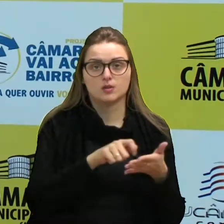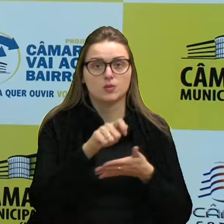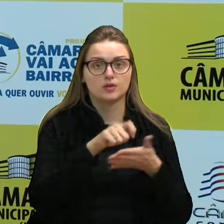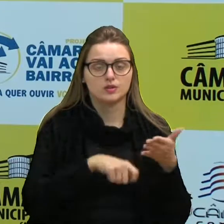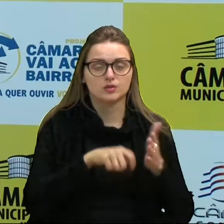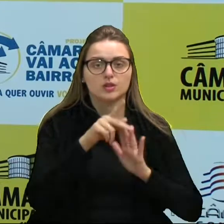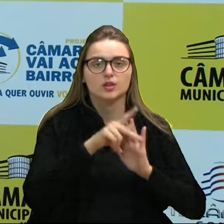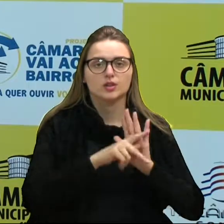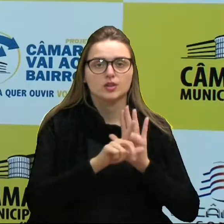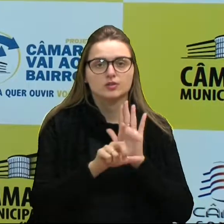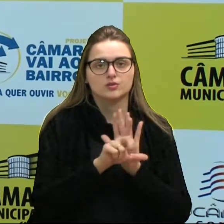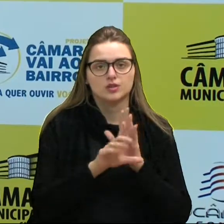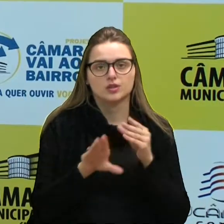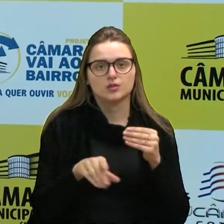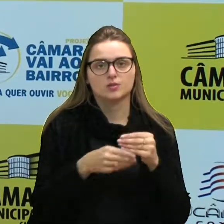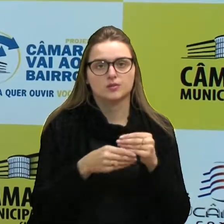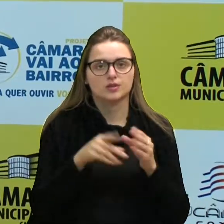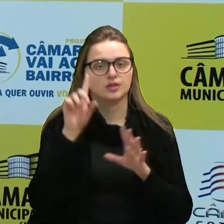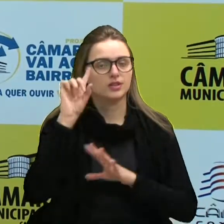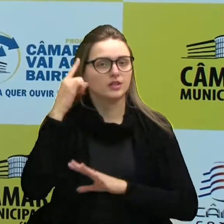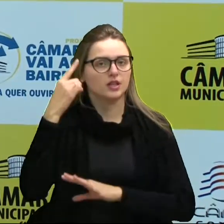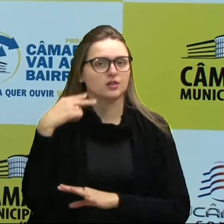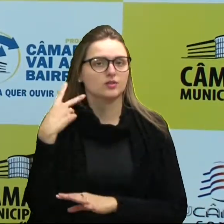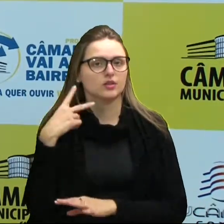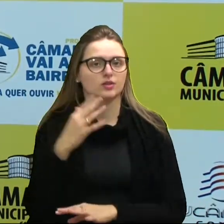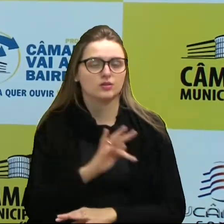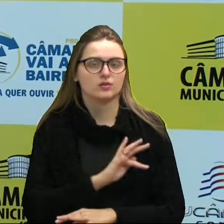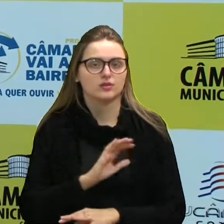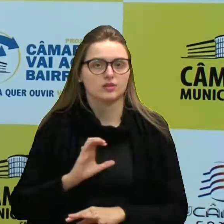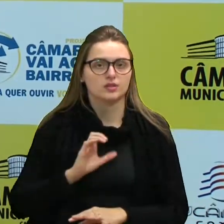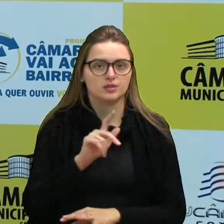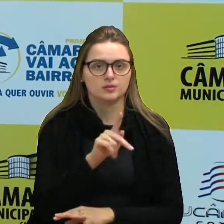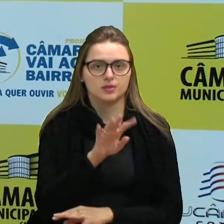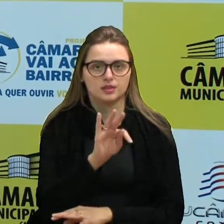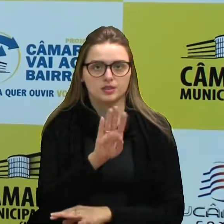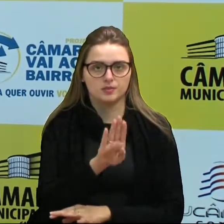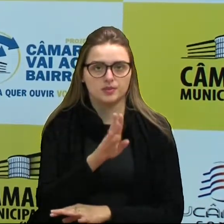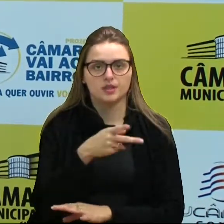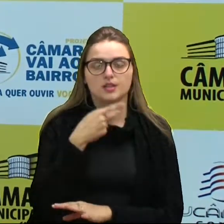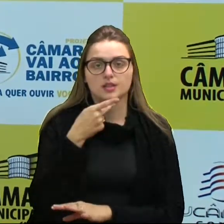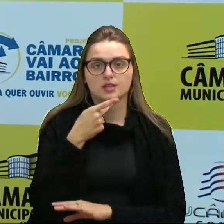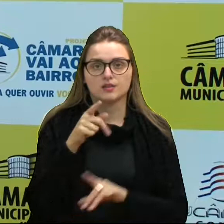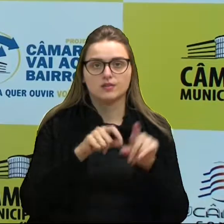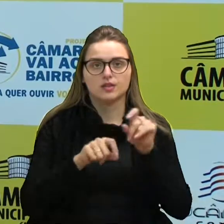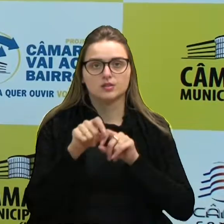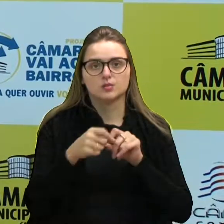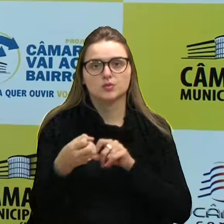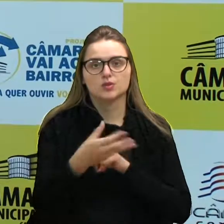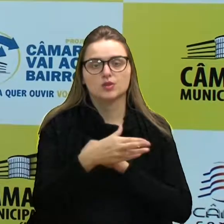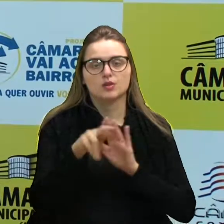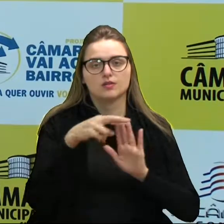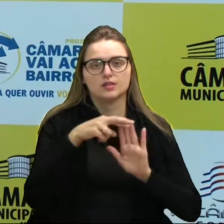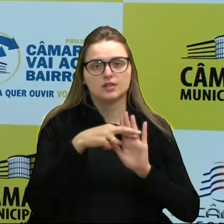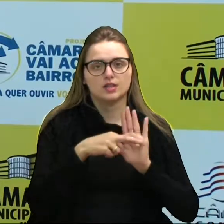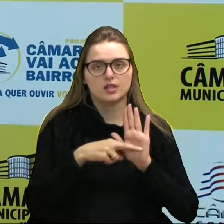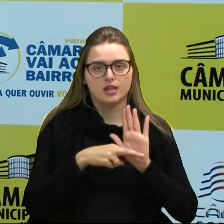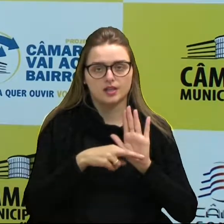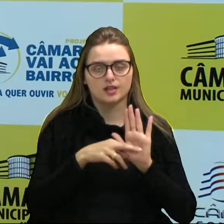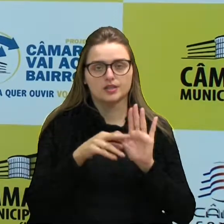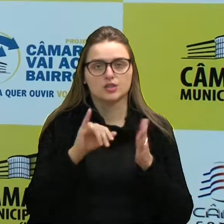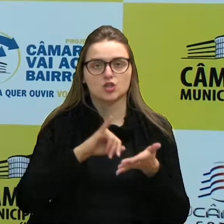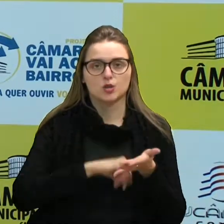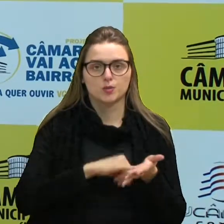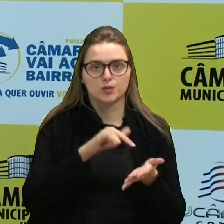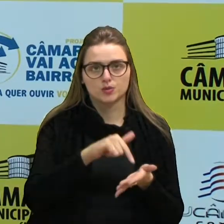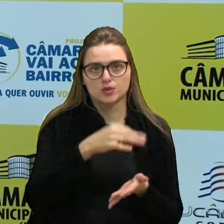projeto de lei complementar de autoria do vereador Flávio Cassina, do PTB, que acresce dispositivo ao novo Código Tributário do município de Caxias